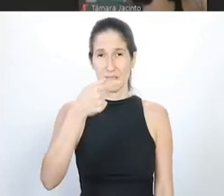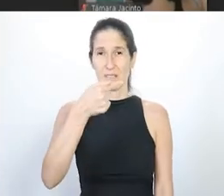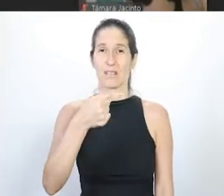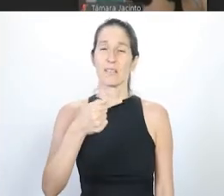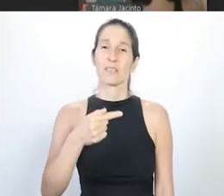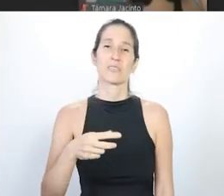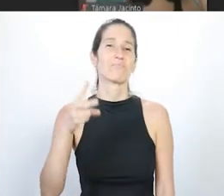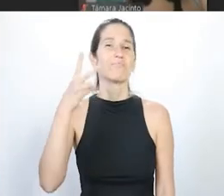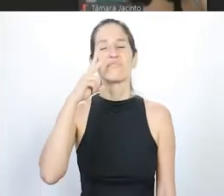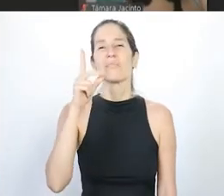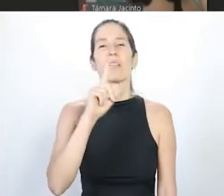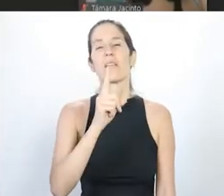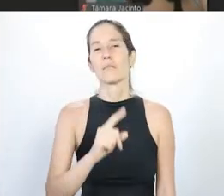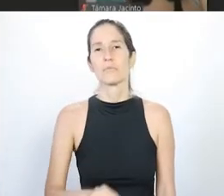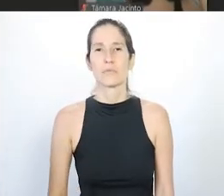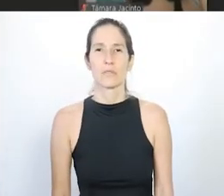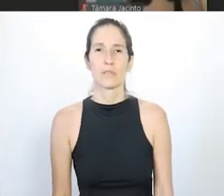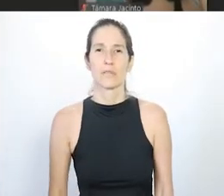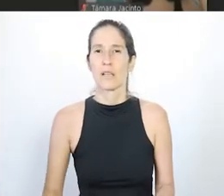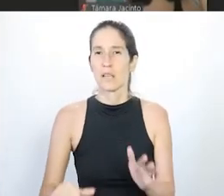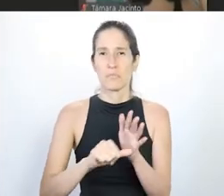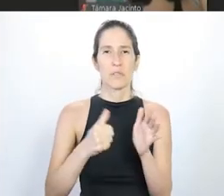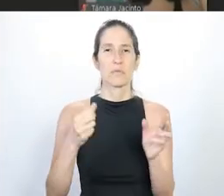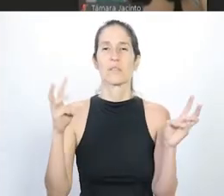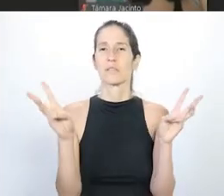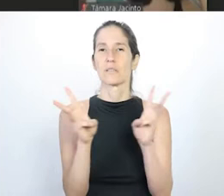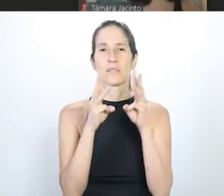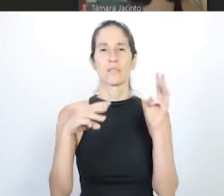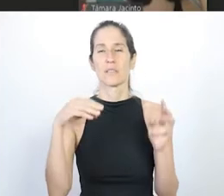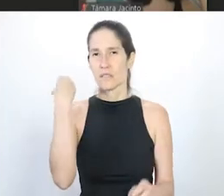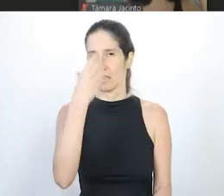lembro daquelas primeiras cirandas que ele cantava, não.